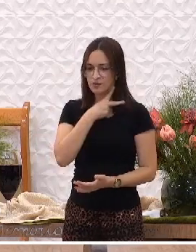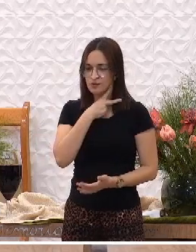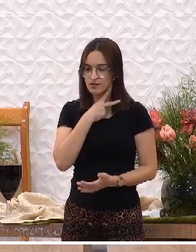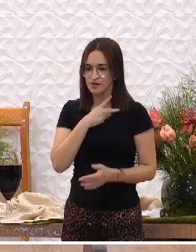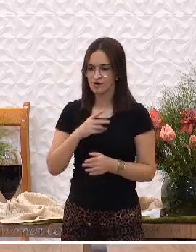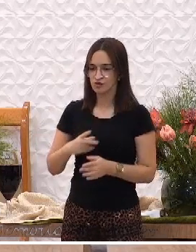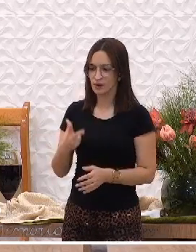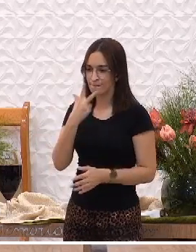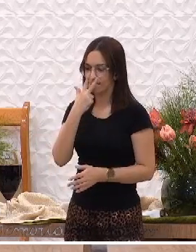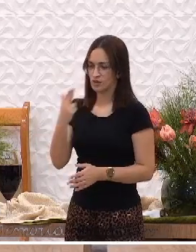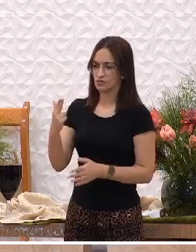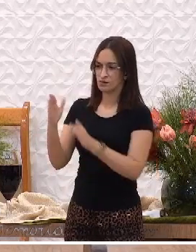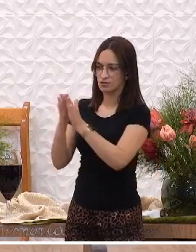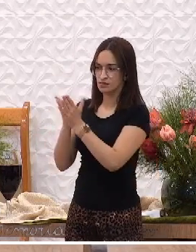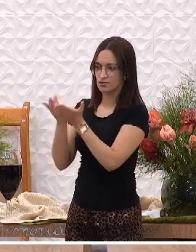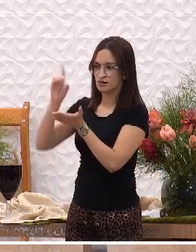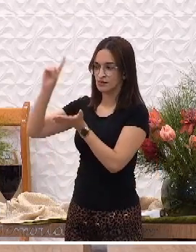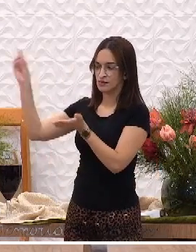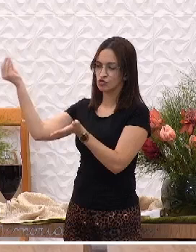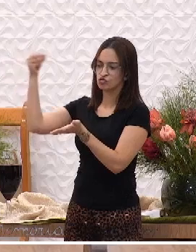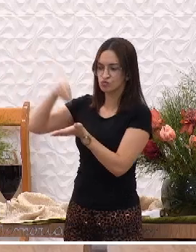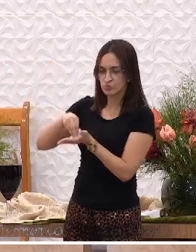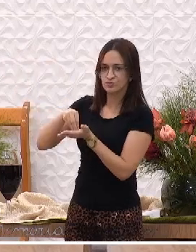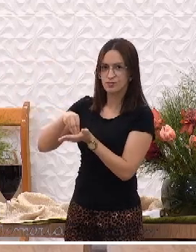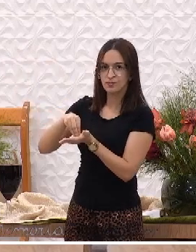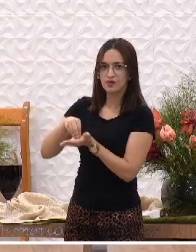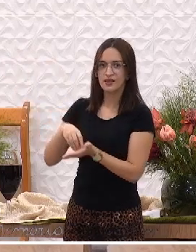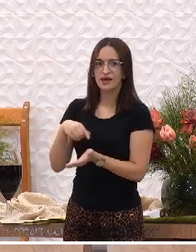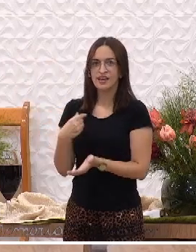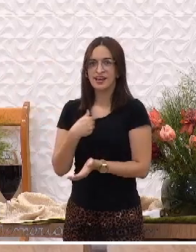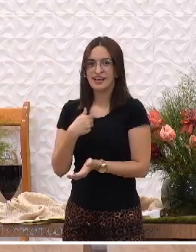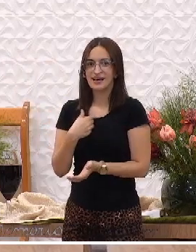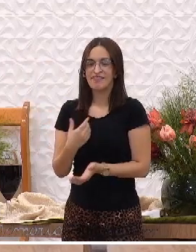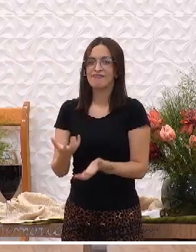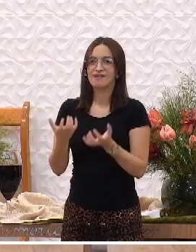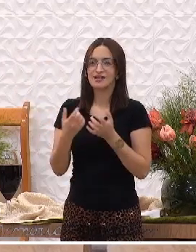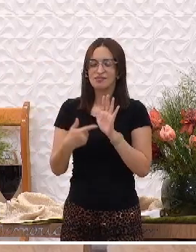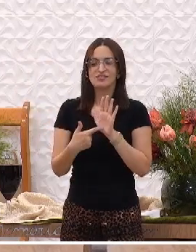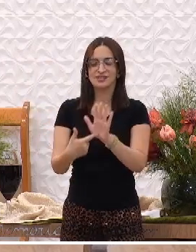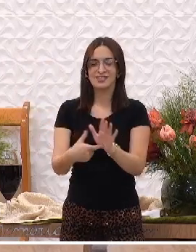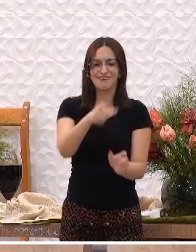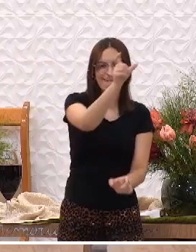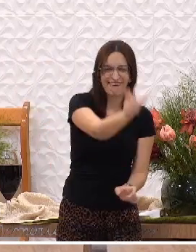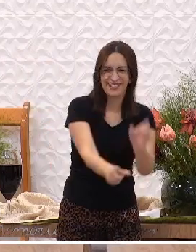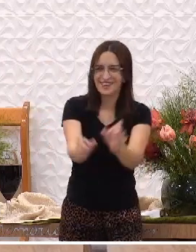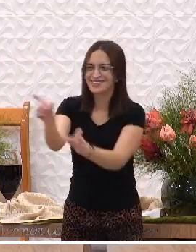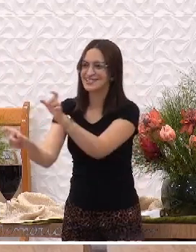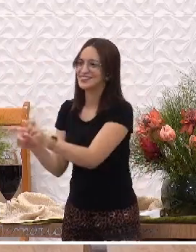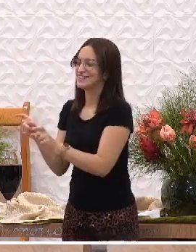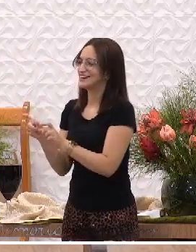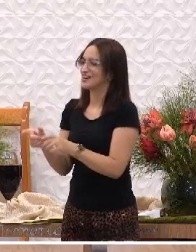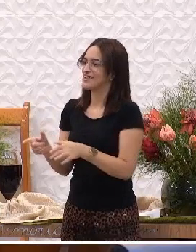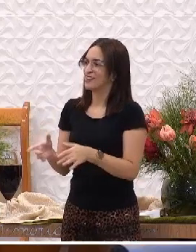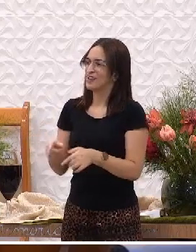finalizar, eu queria deixar uma reflexão. Que hoje, todos nós somos presbiterianos porque em 1859,